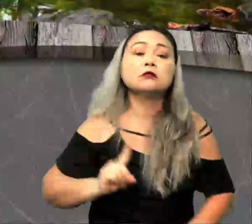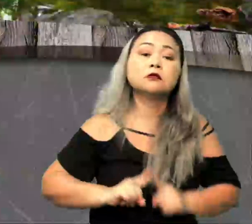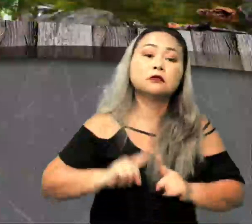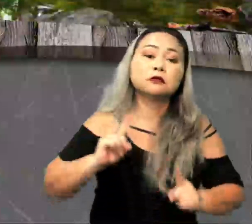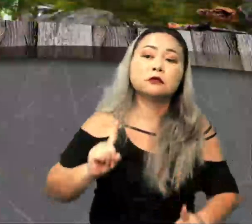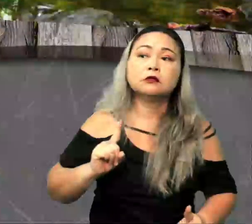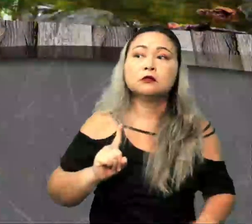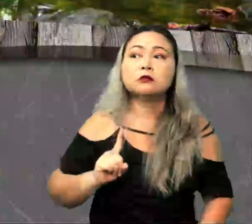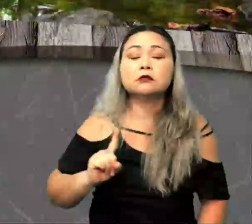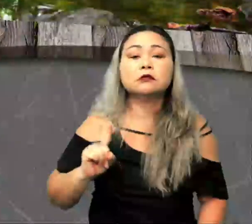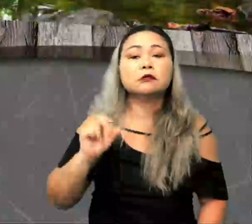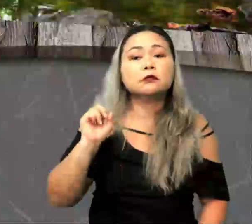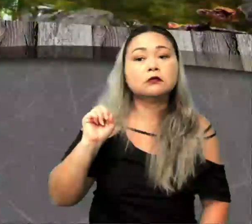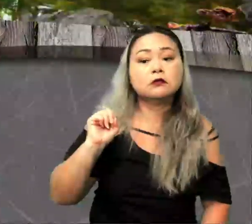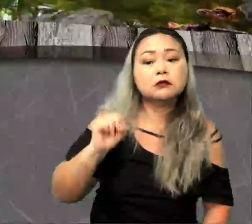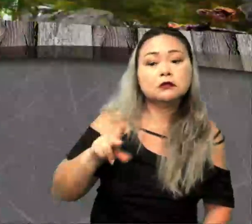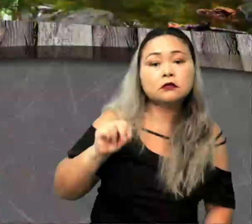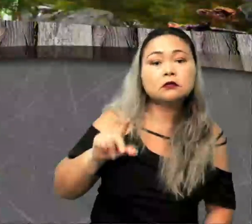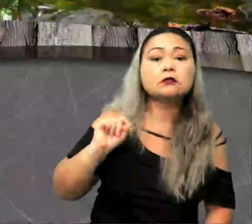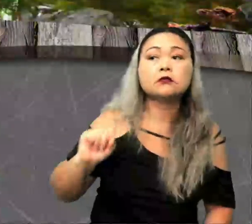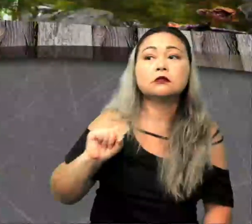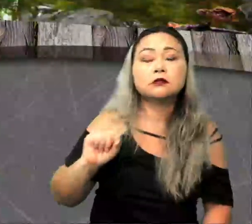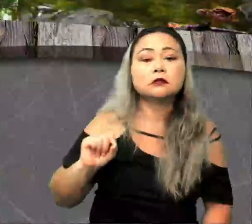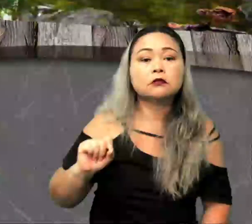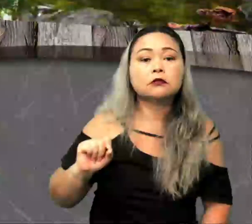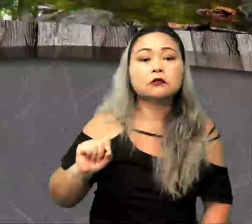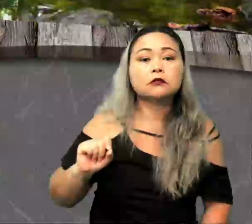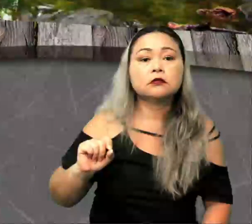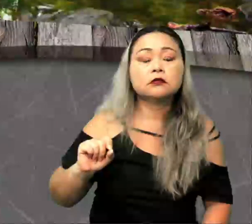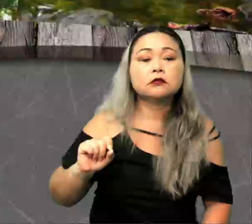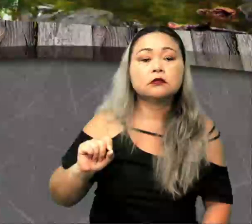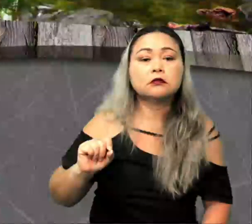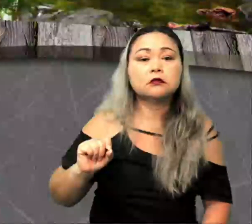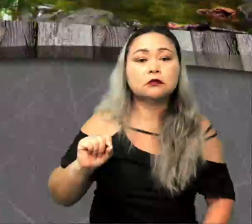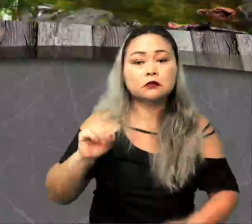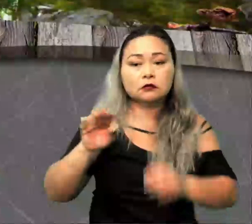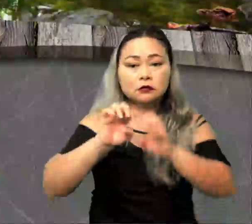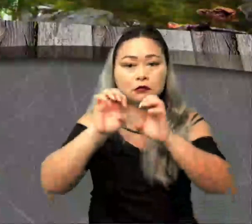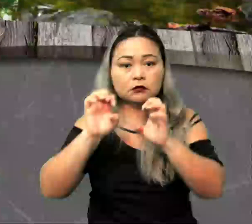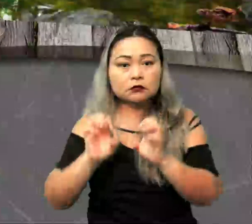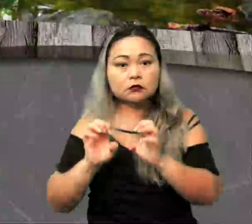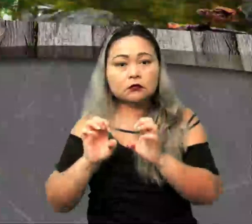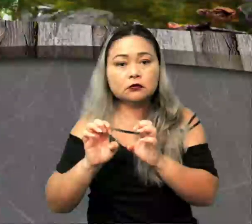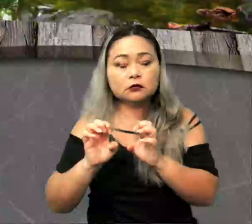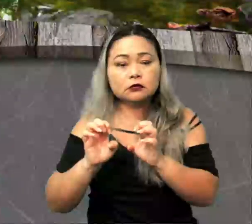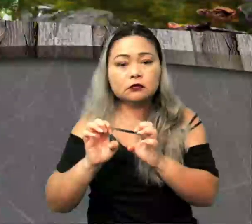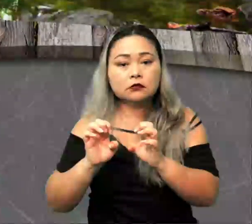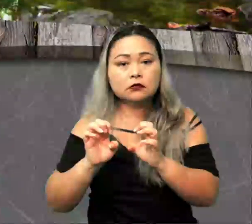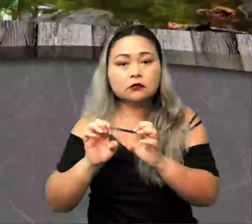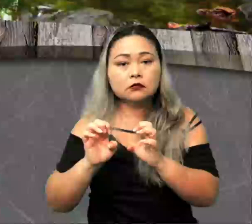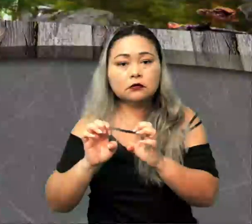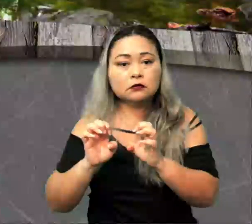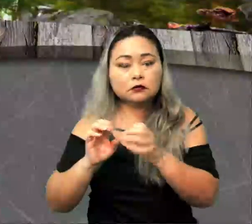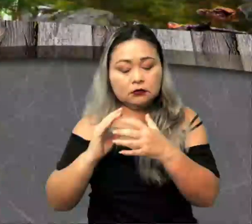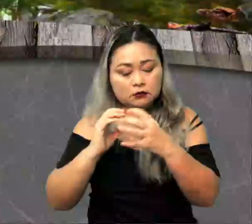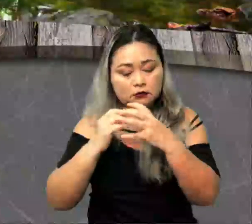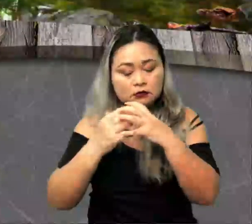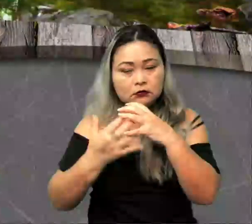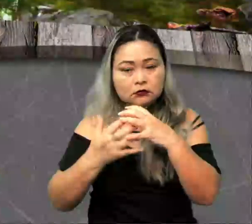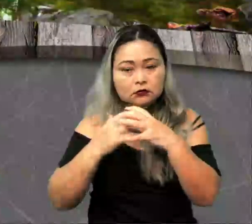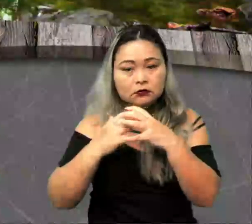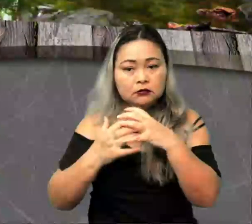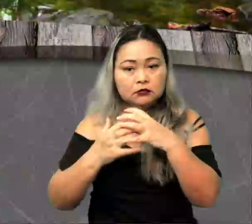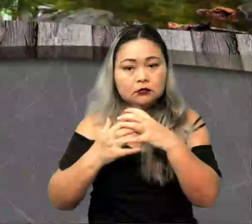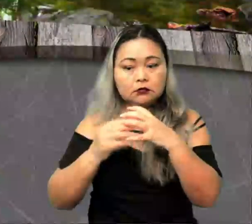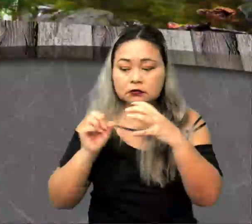Porém, os vírus, eles são o quê, gente? São uma estrutura, né? Uma cápsula